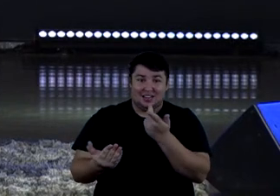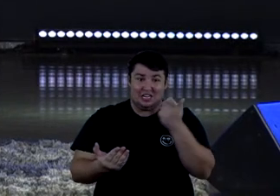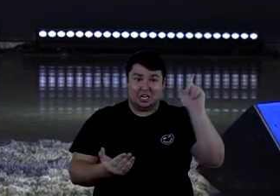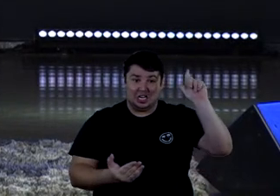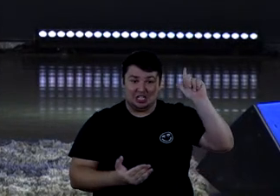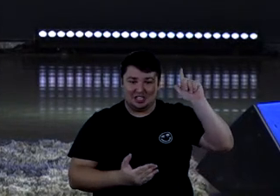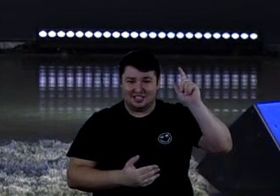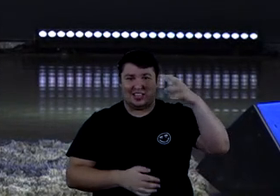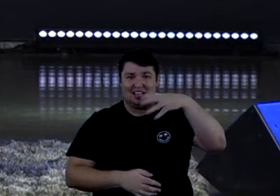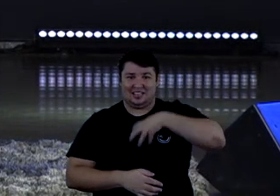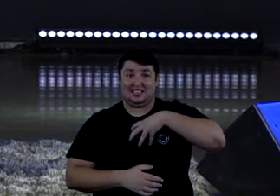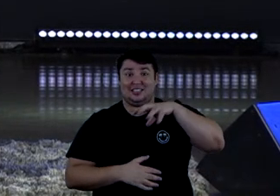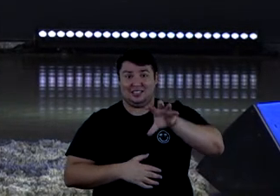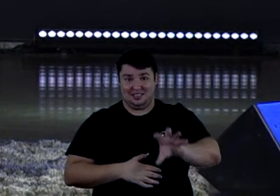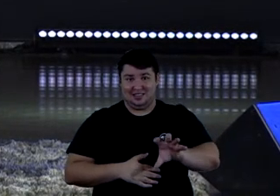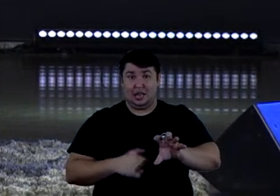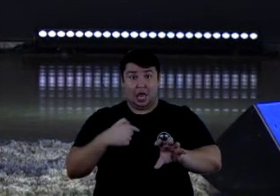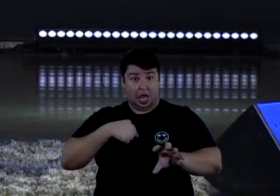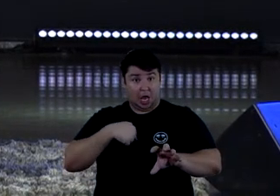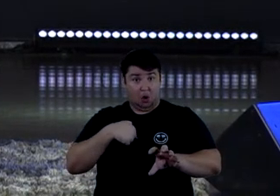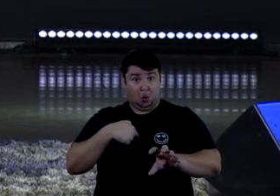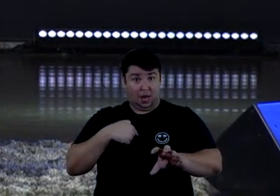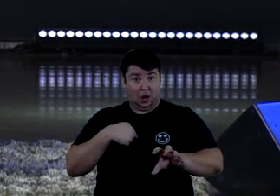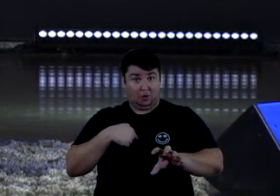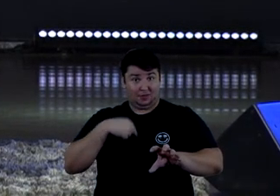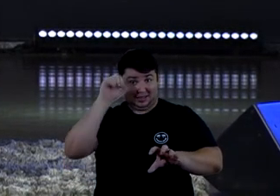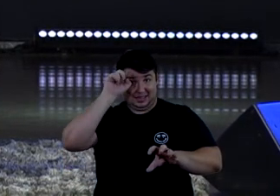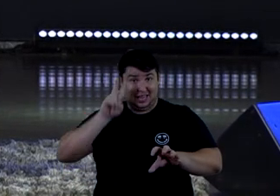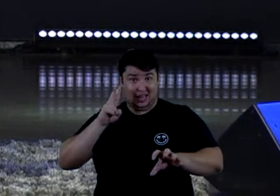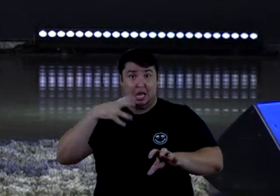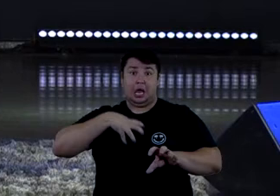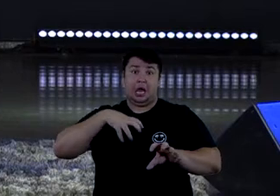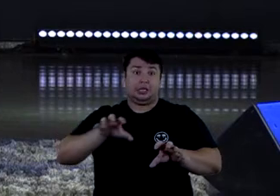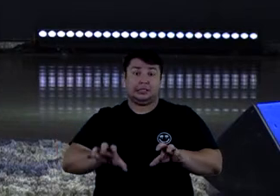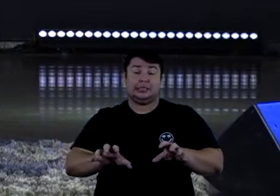assim. Eu era assim.